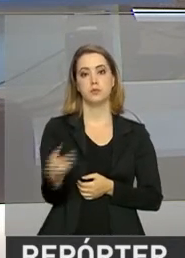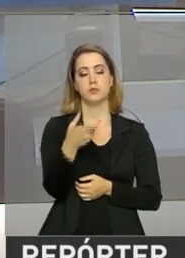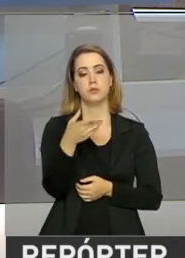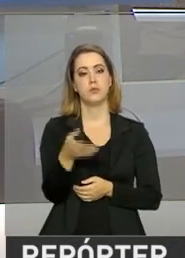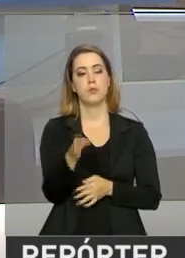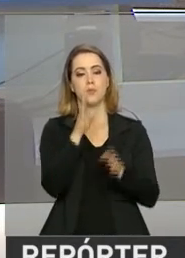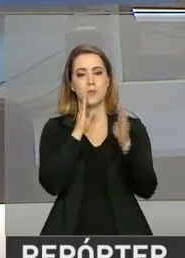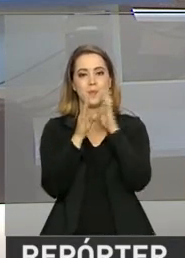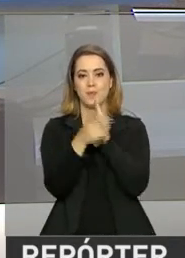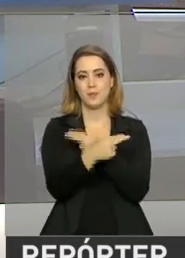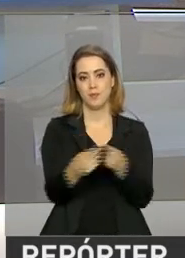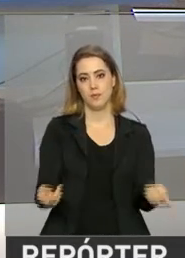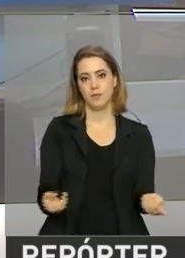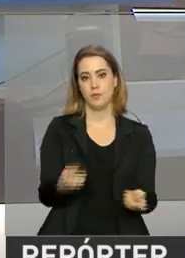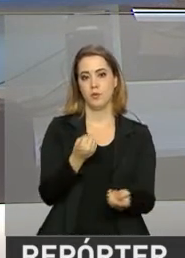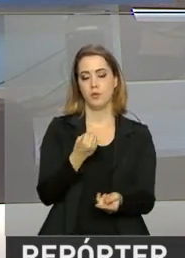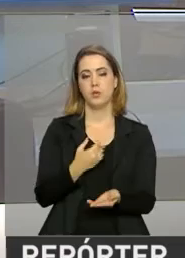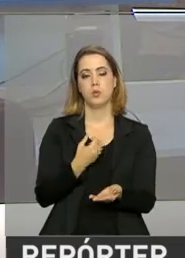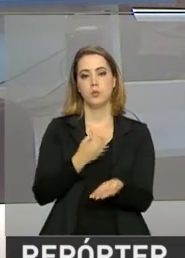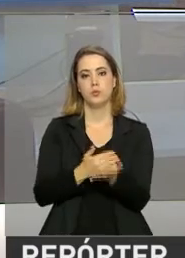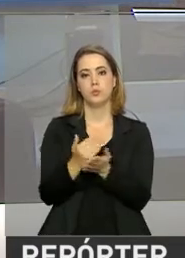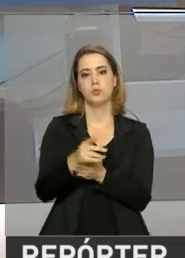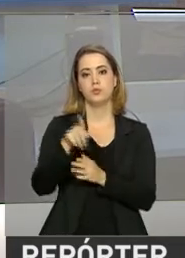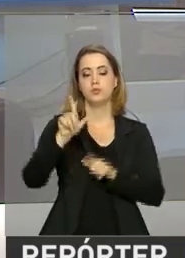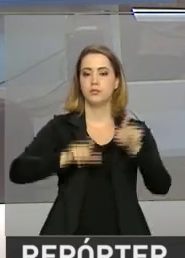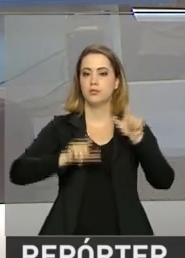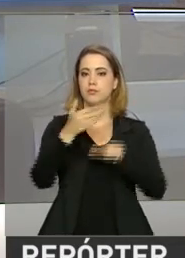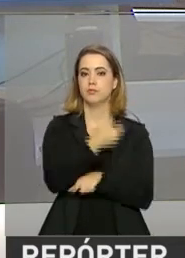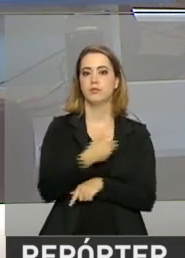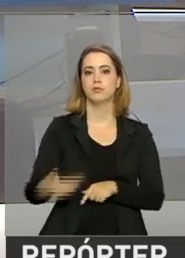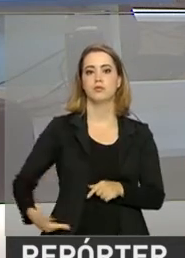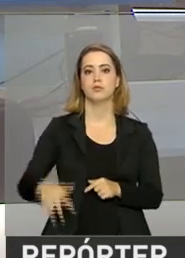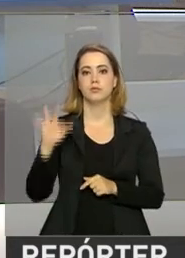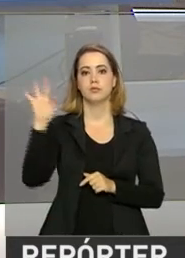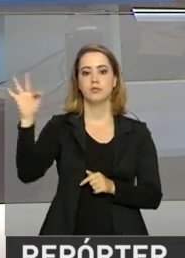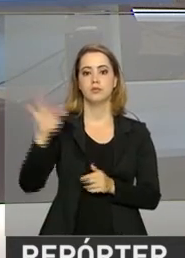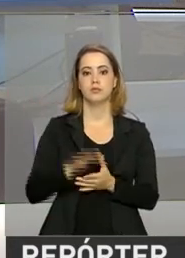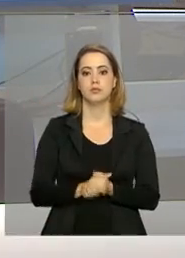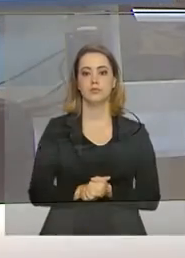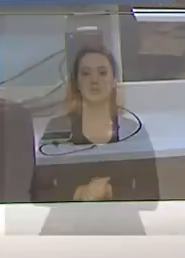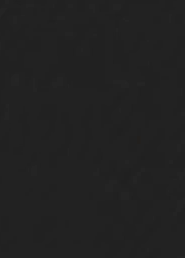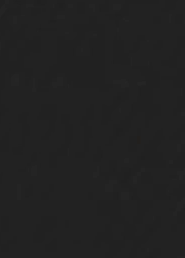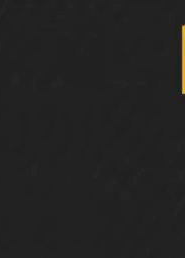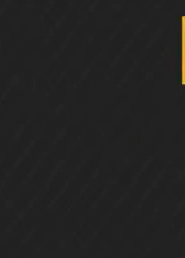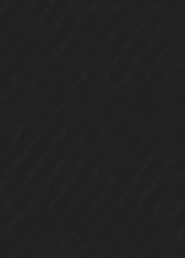pelas nossas redes sociais continue com a gente e nbr a tv do governo federal